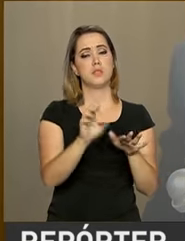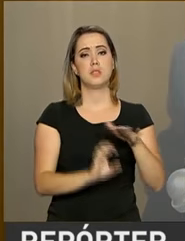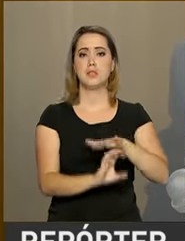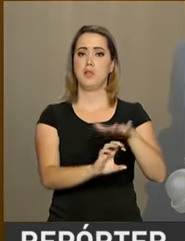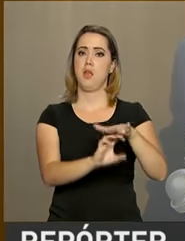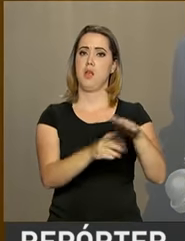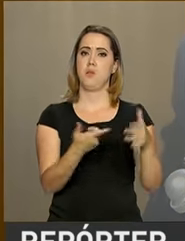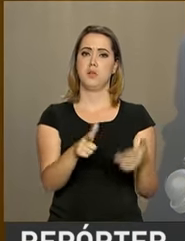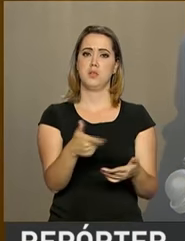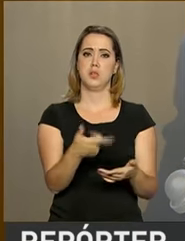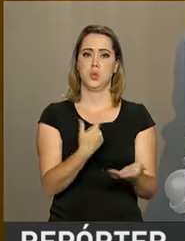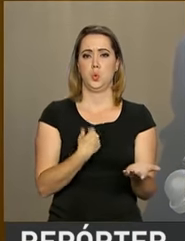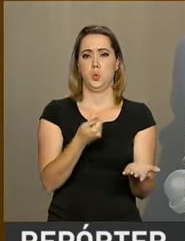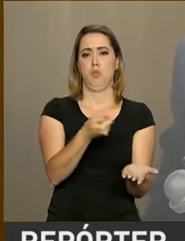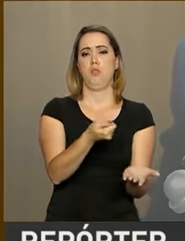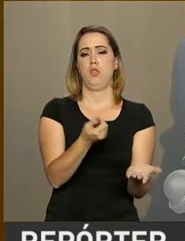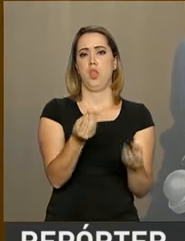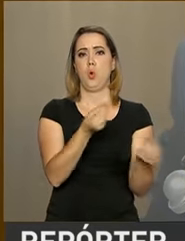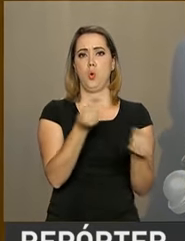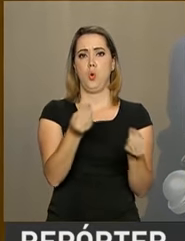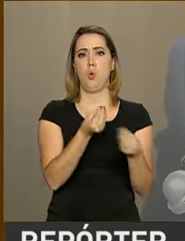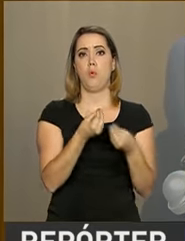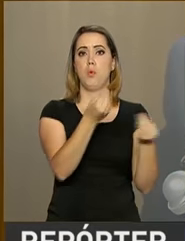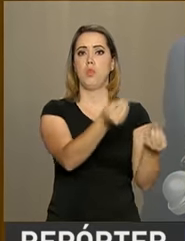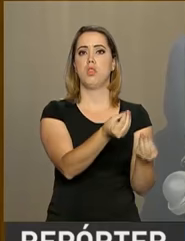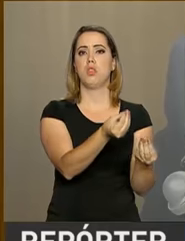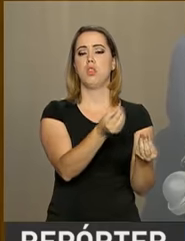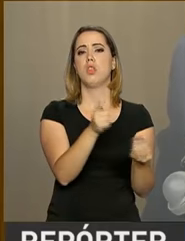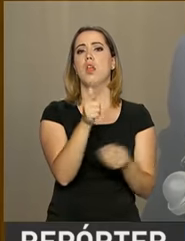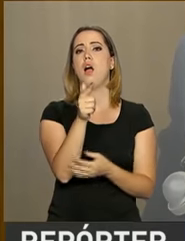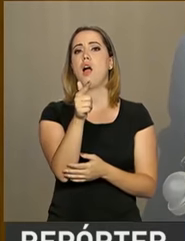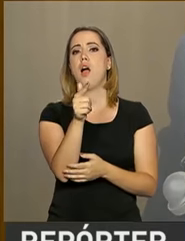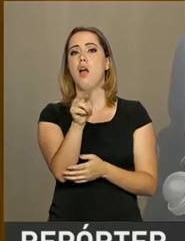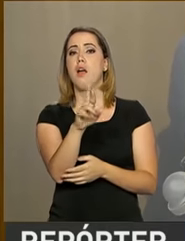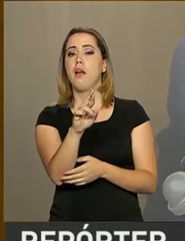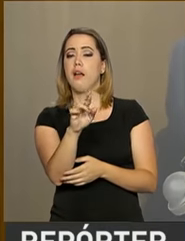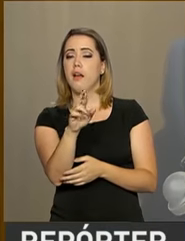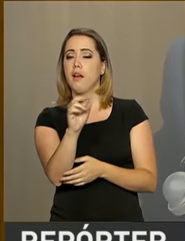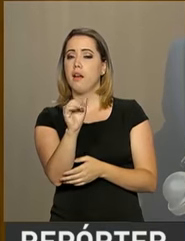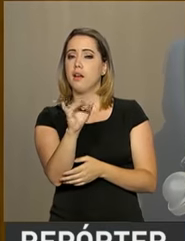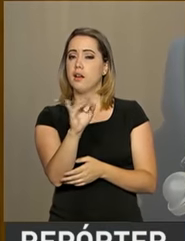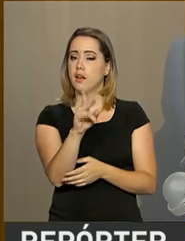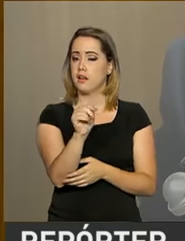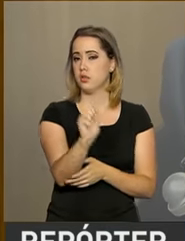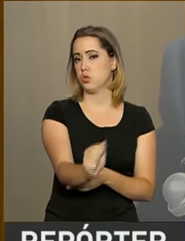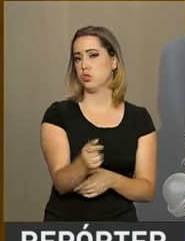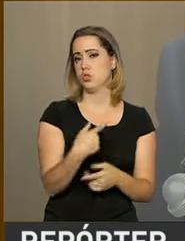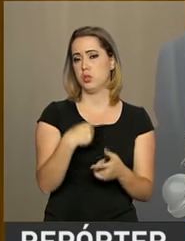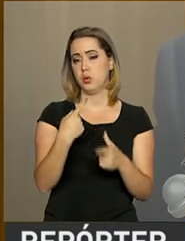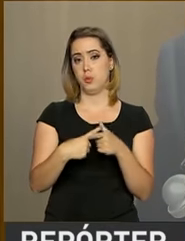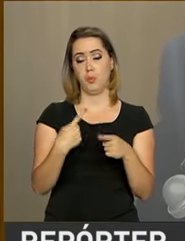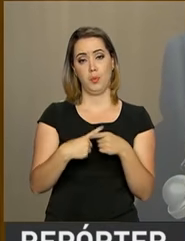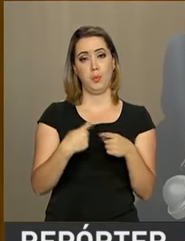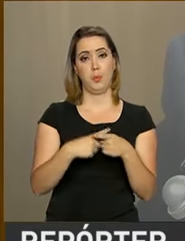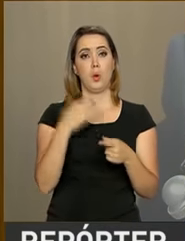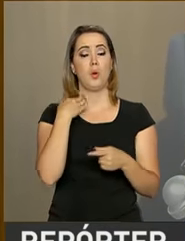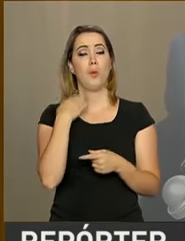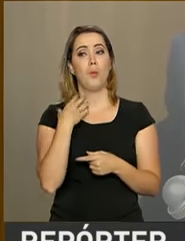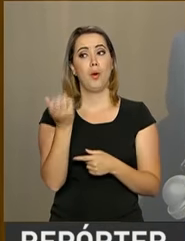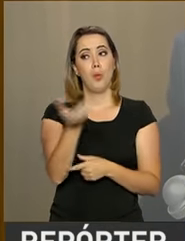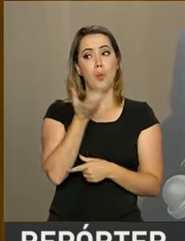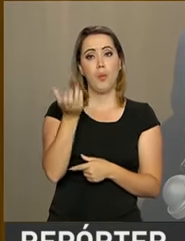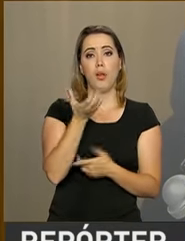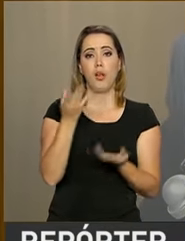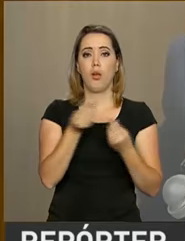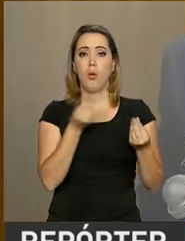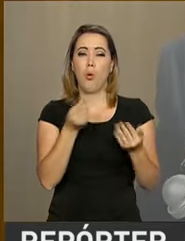ela não tem bens para dar em garantia a grande dificuldade dela ir tirar dinheiro no banco é que o gerente do banco exige bens garantia e